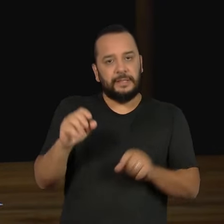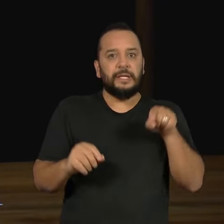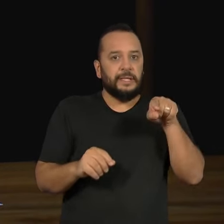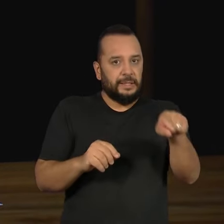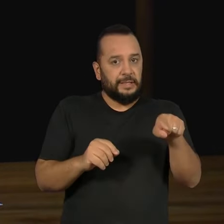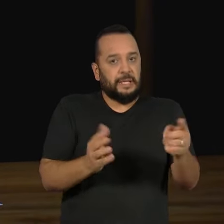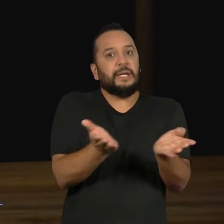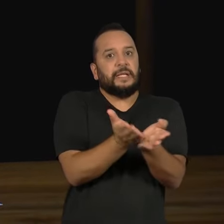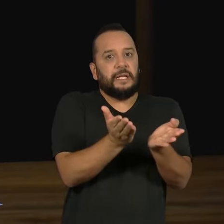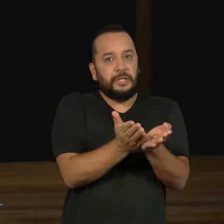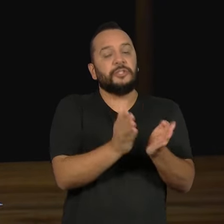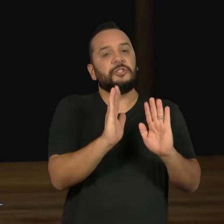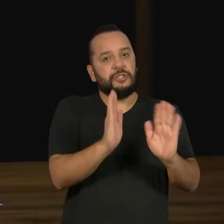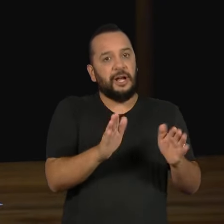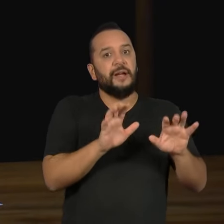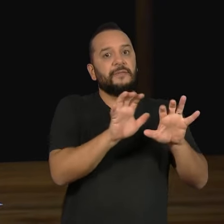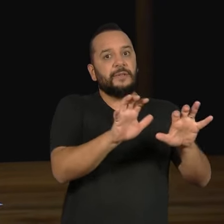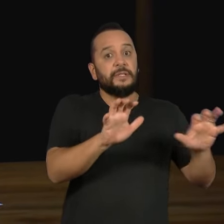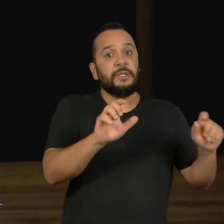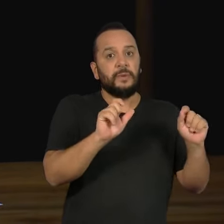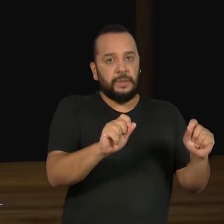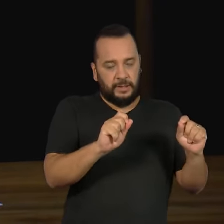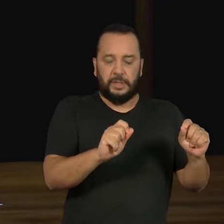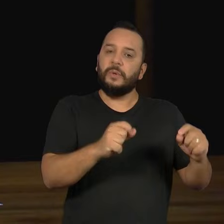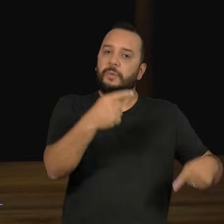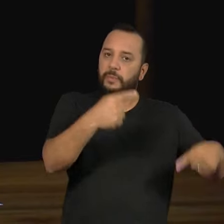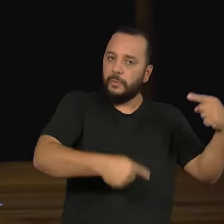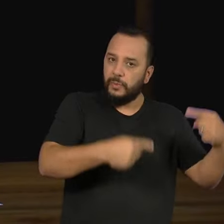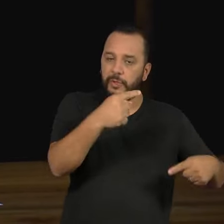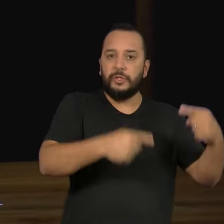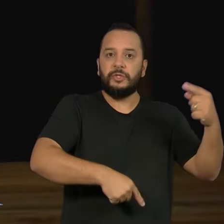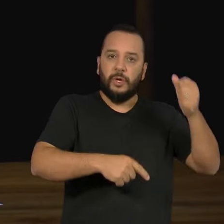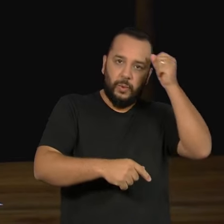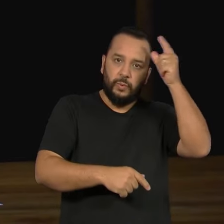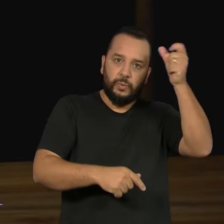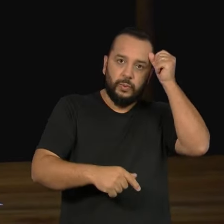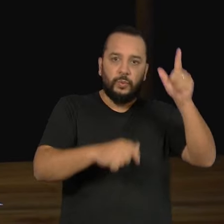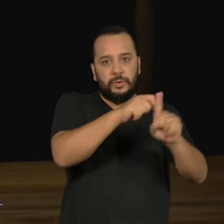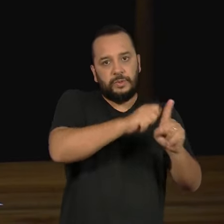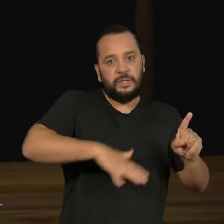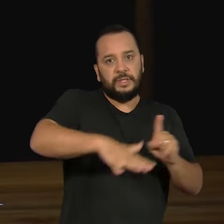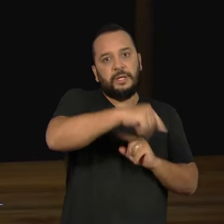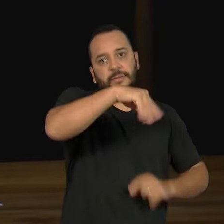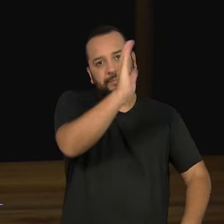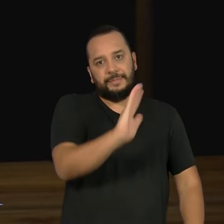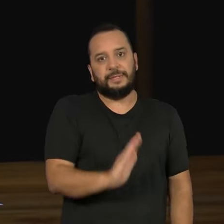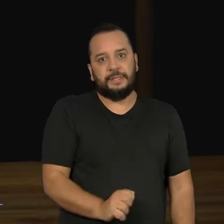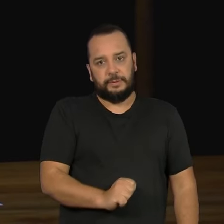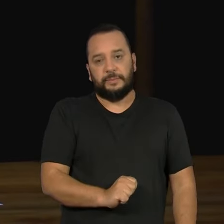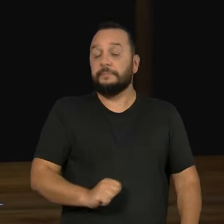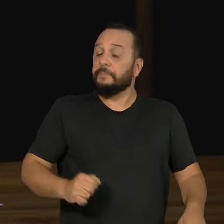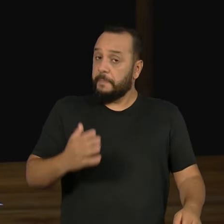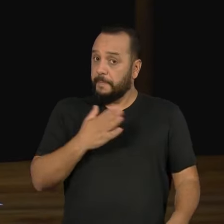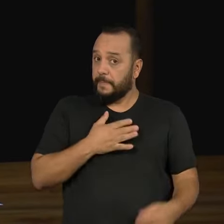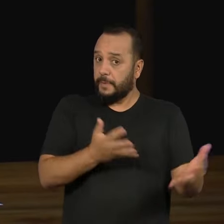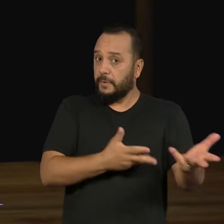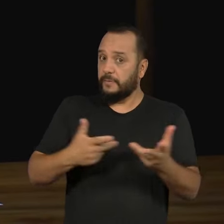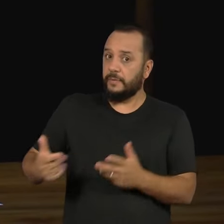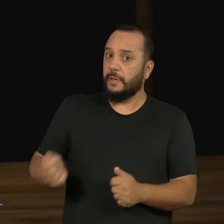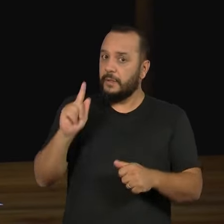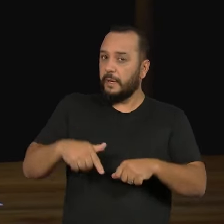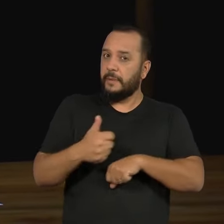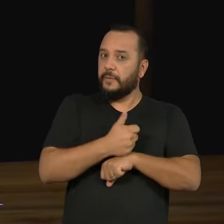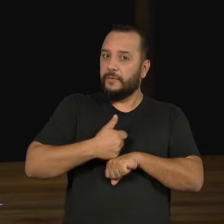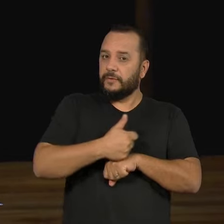decisiva na política na cultura e na sociedade brasileiras minha convidada é uma especialista nesse